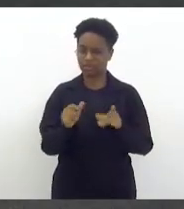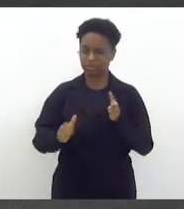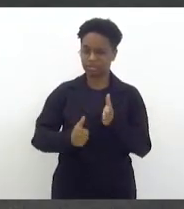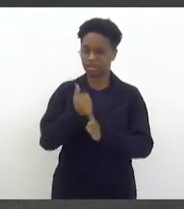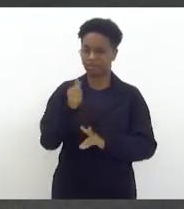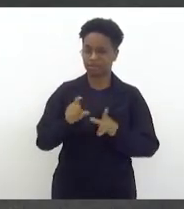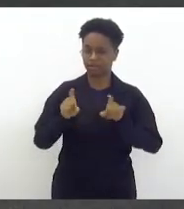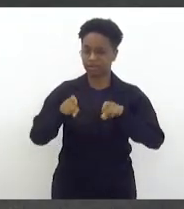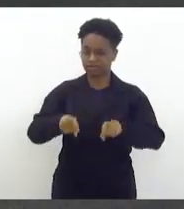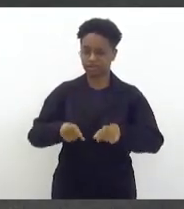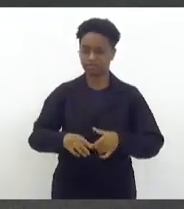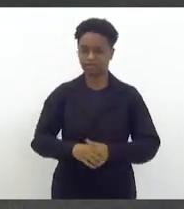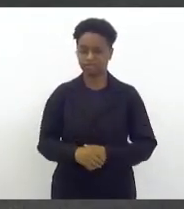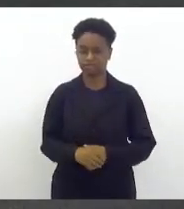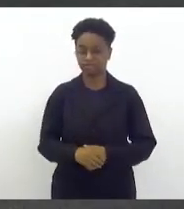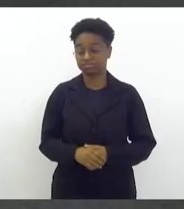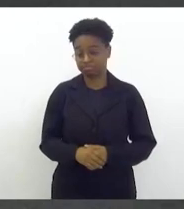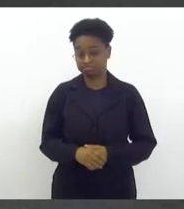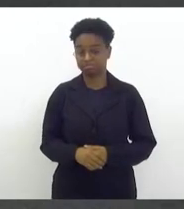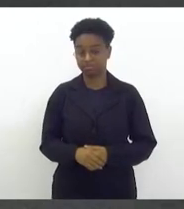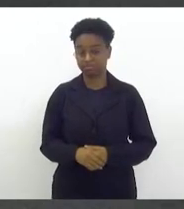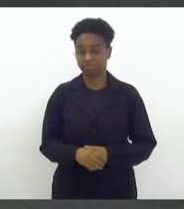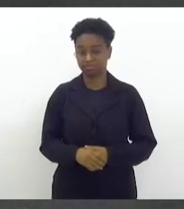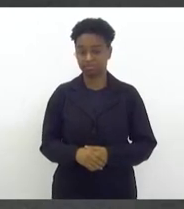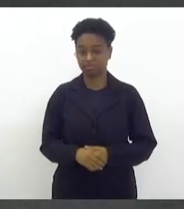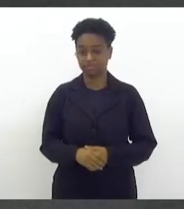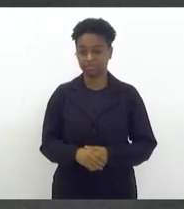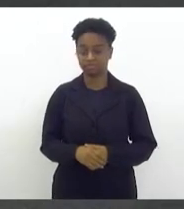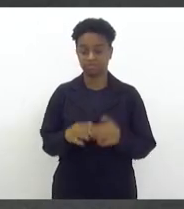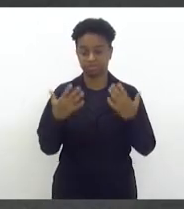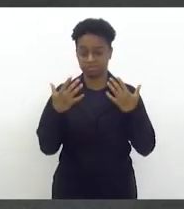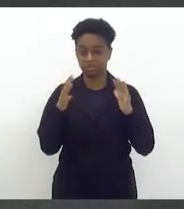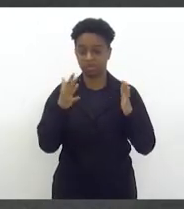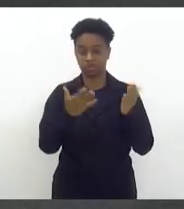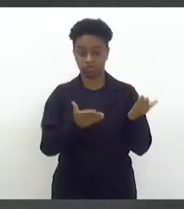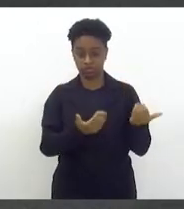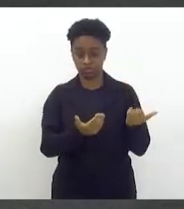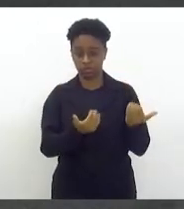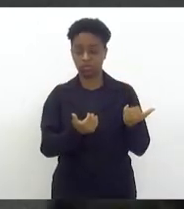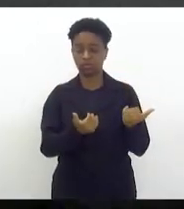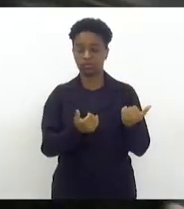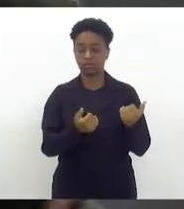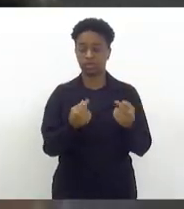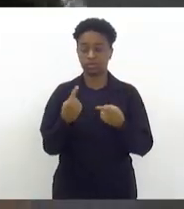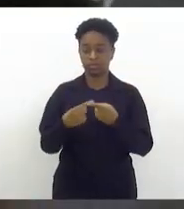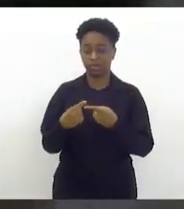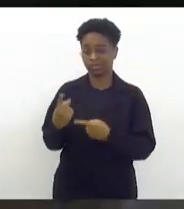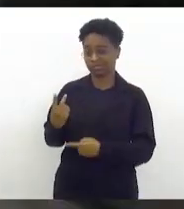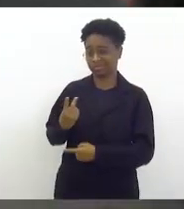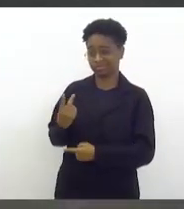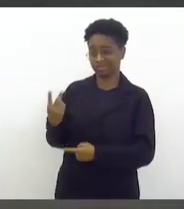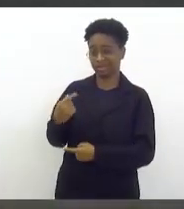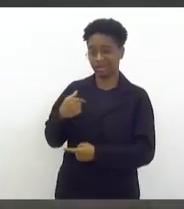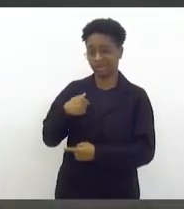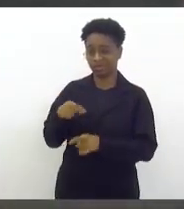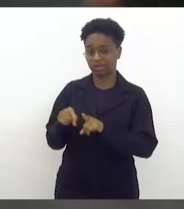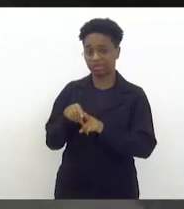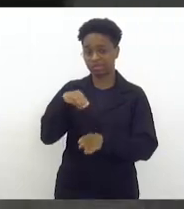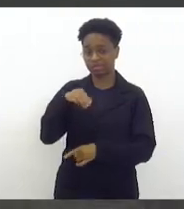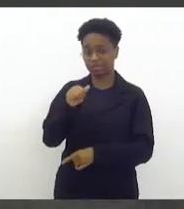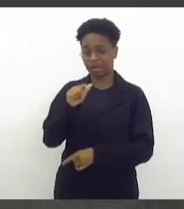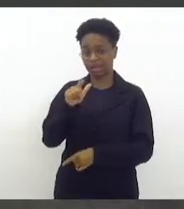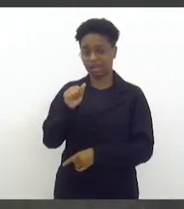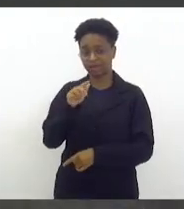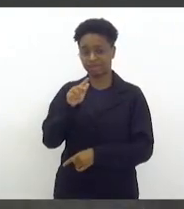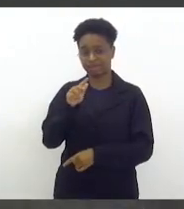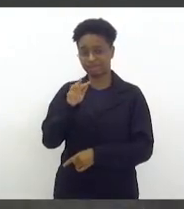mandato. Isso fazendo elogio à juventude, já que eu e Malafaia já passamos dos 50